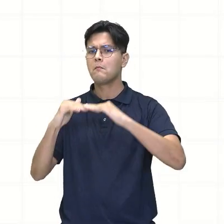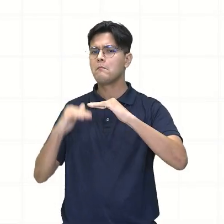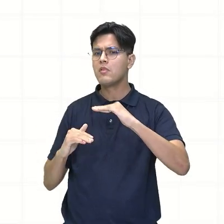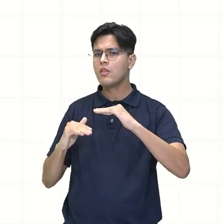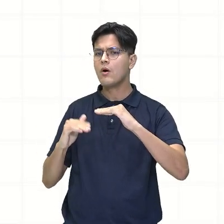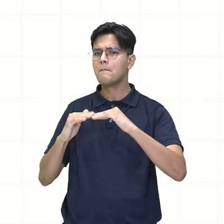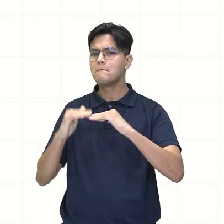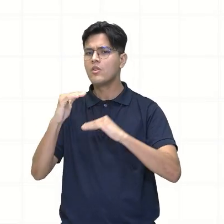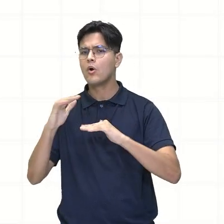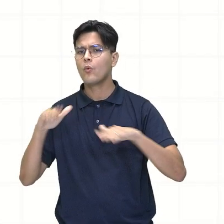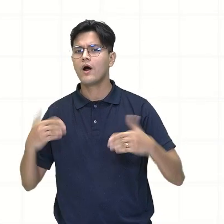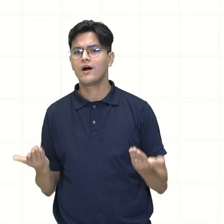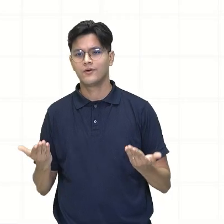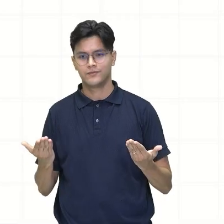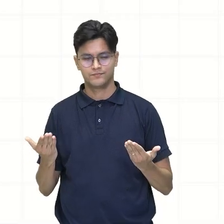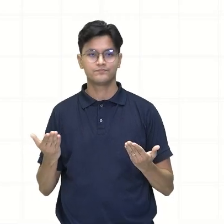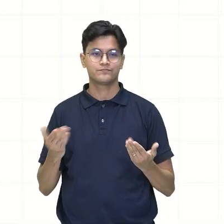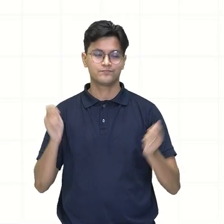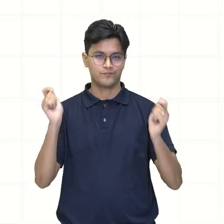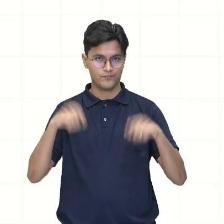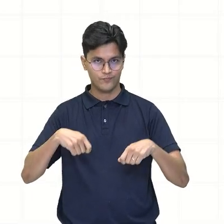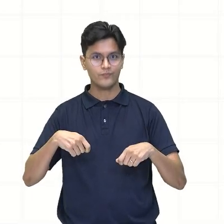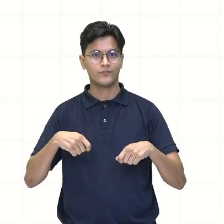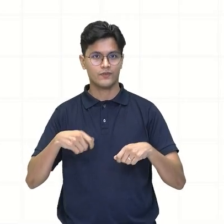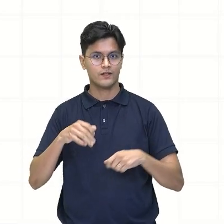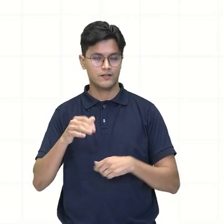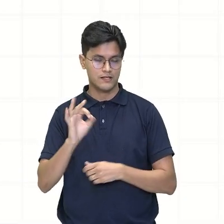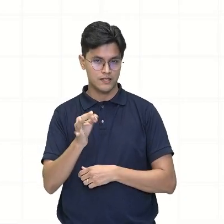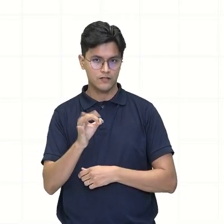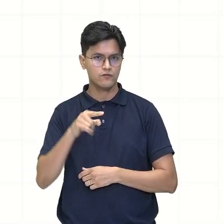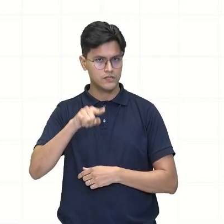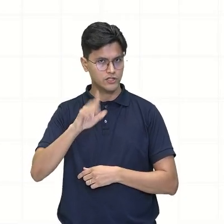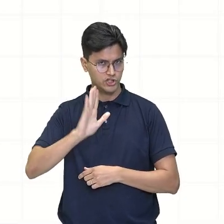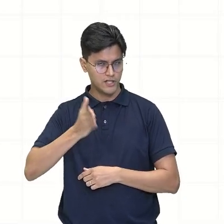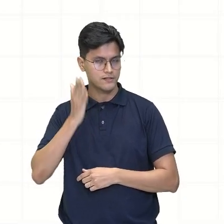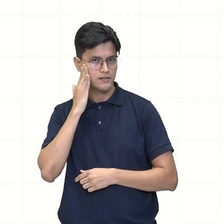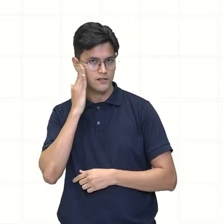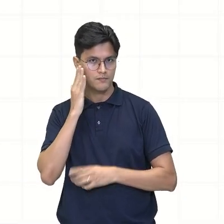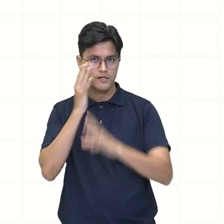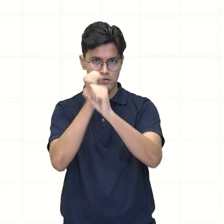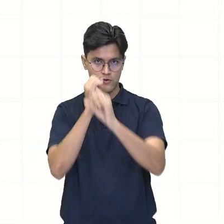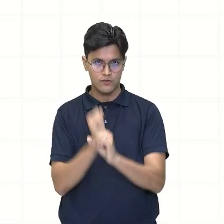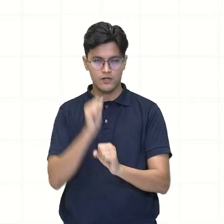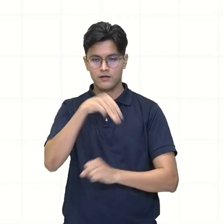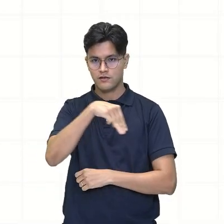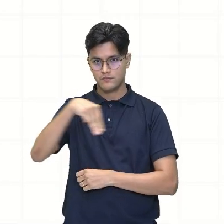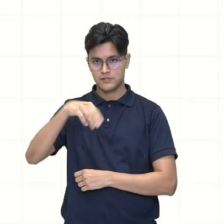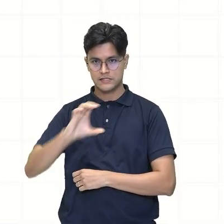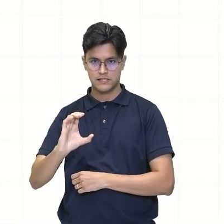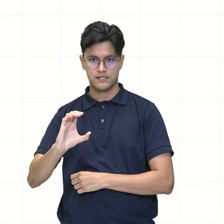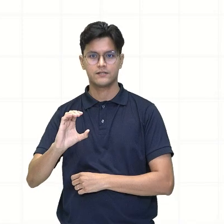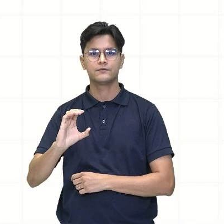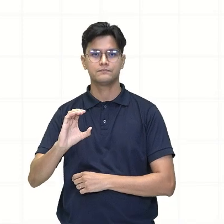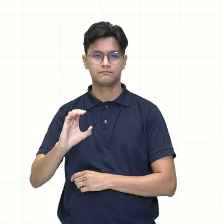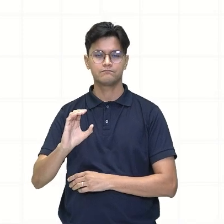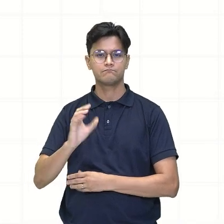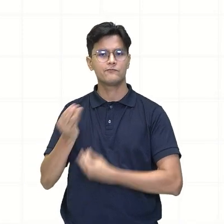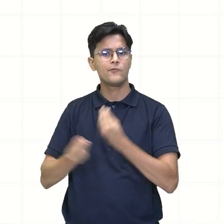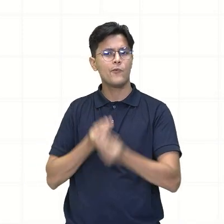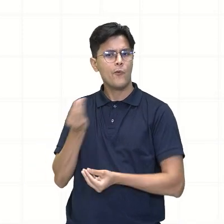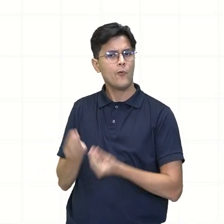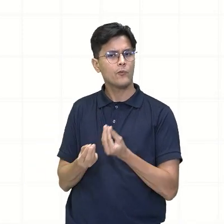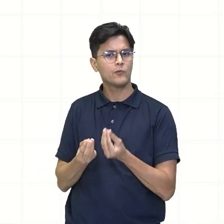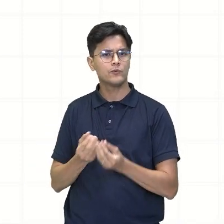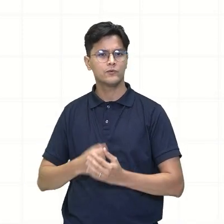vocês já sabem encontrar o MMC. E aí, então, eu só vou anotar aqui, né, que o MMC entre os